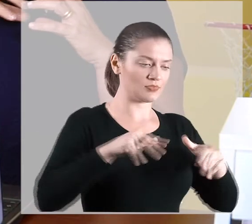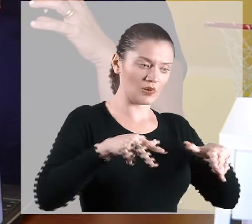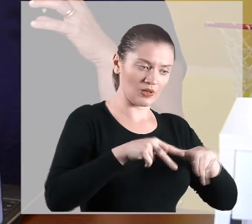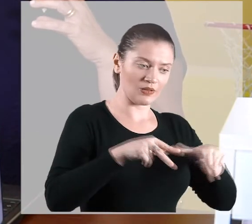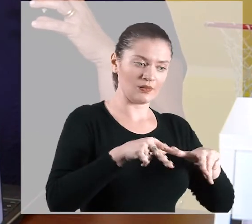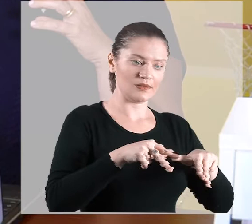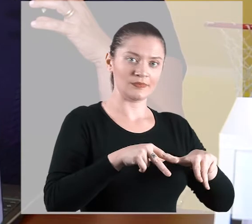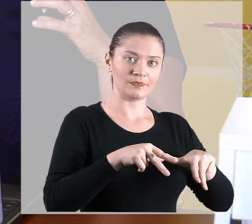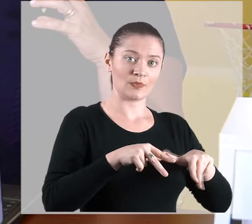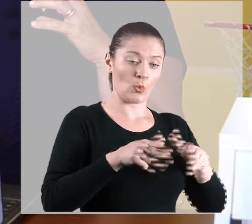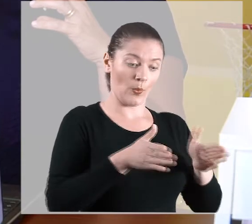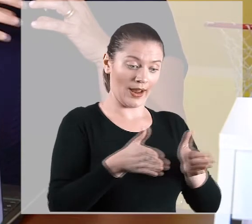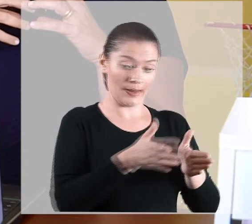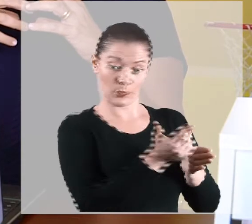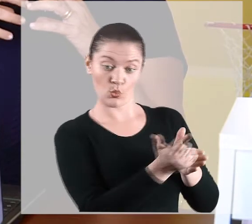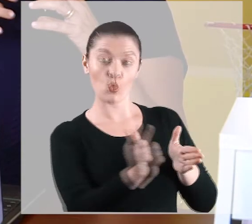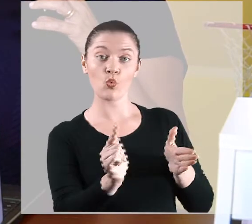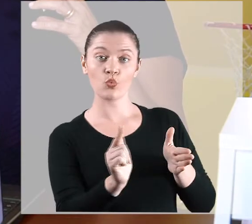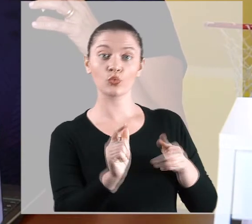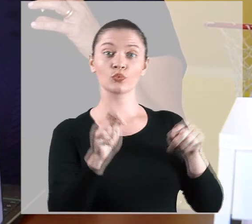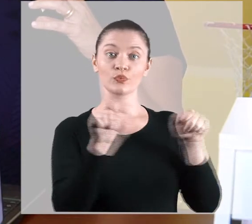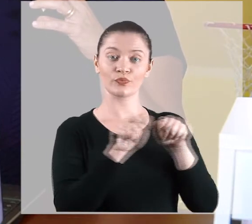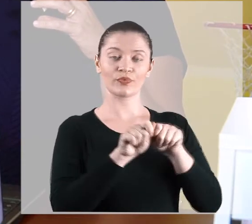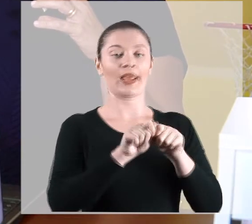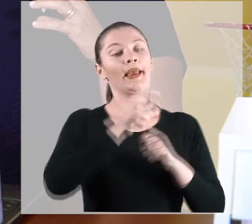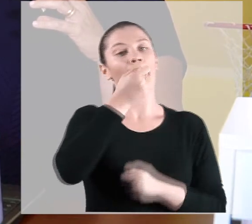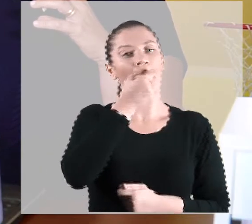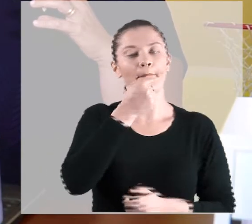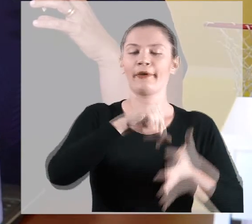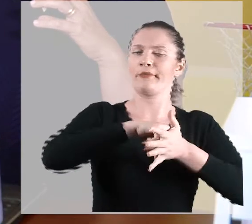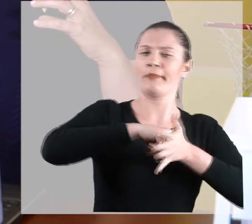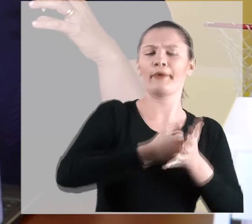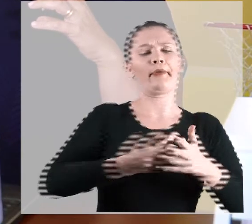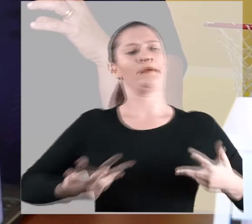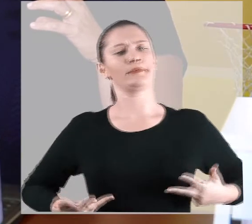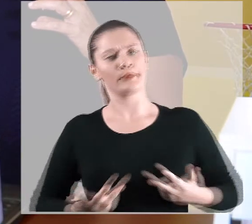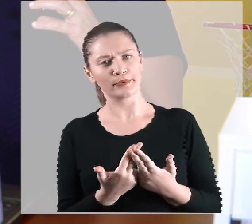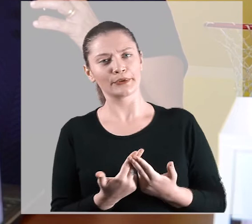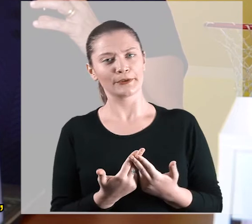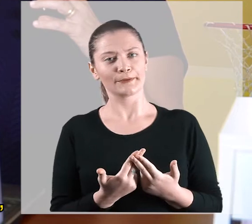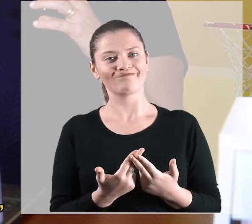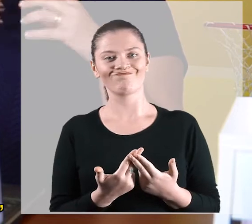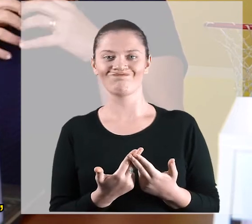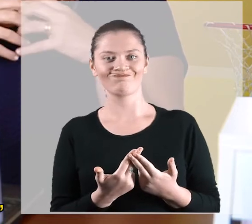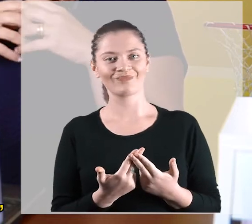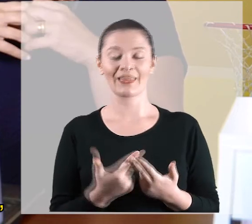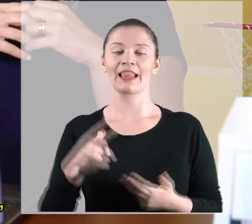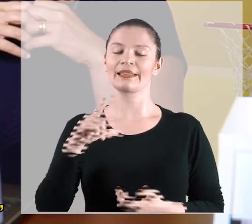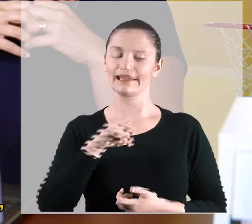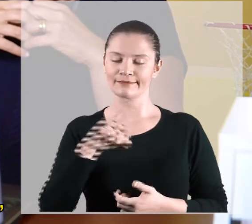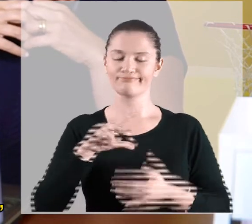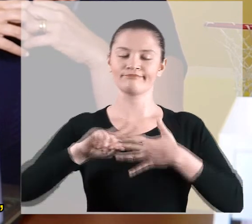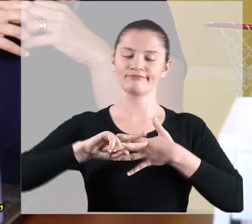foi por um outro caminho e fez hormonioterapia, bloqueio, cirurgia, tem surgido